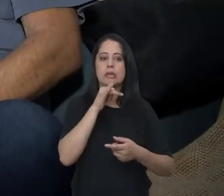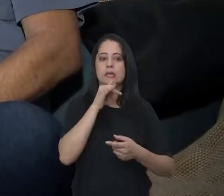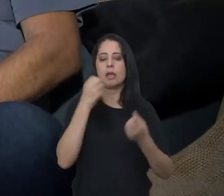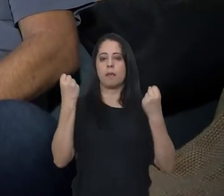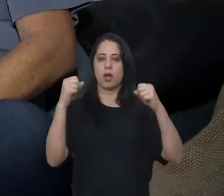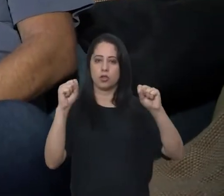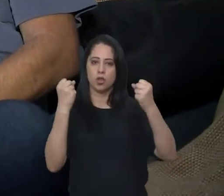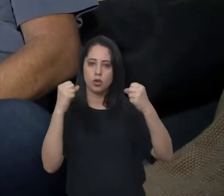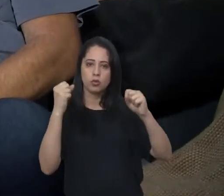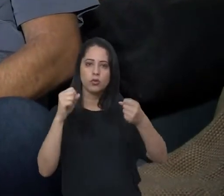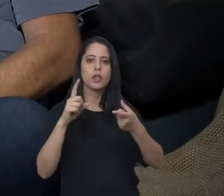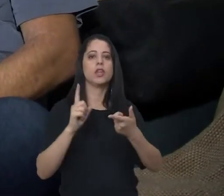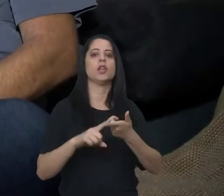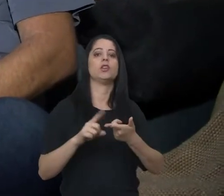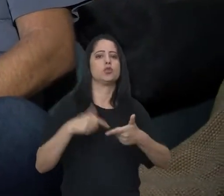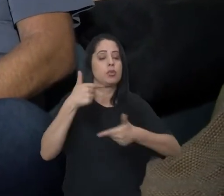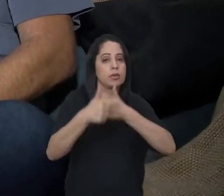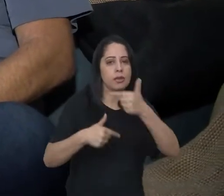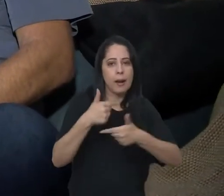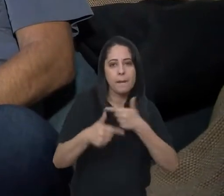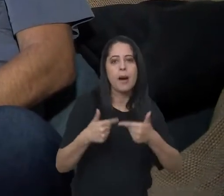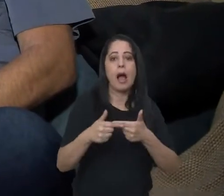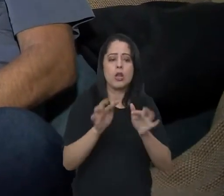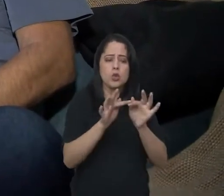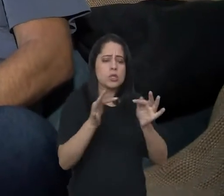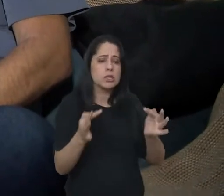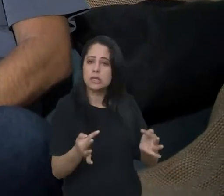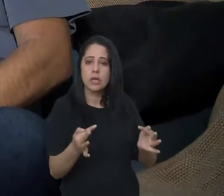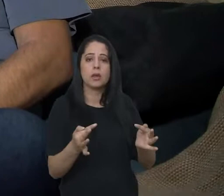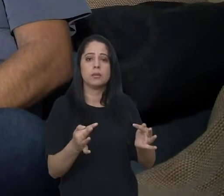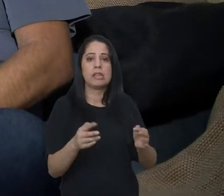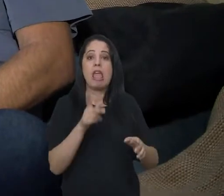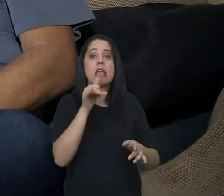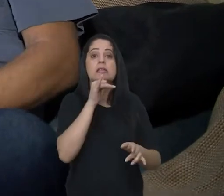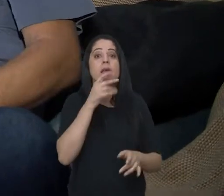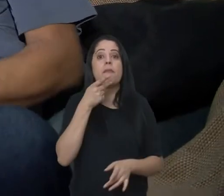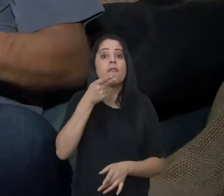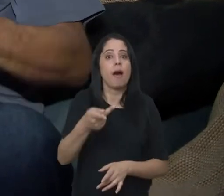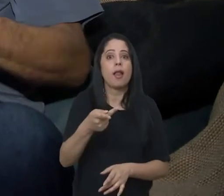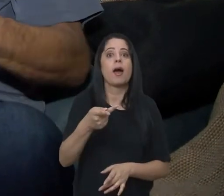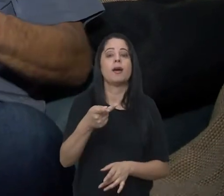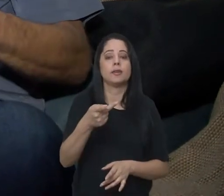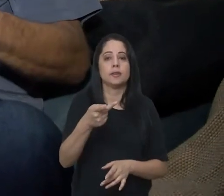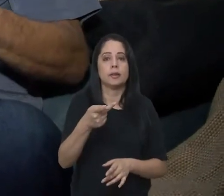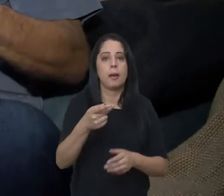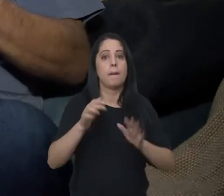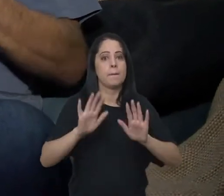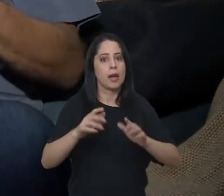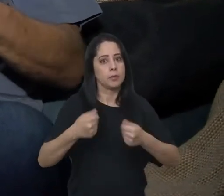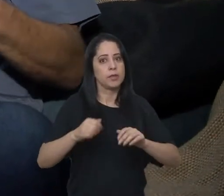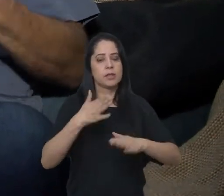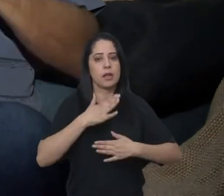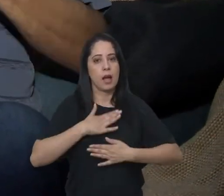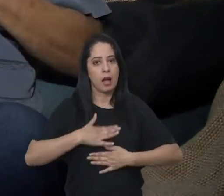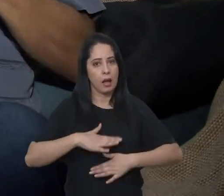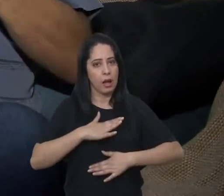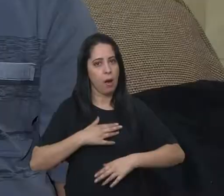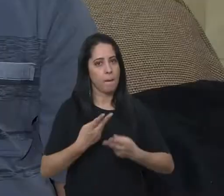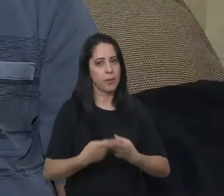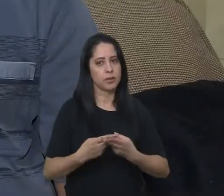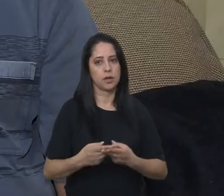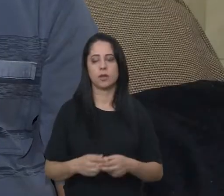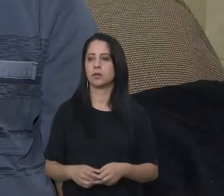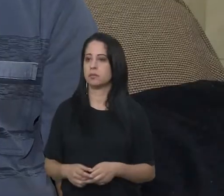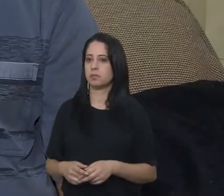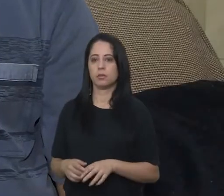até mesmo para executar atividades ou ações simples do dia a dia, como falar. Tudo exige muita calma e paciência. Eu